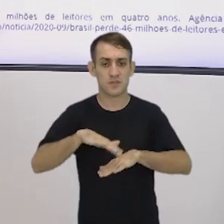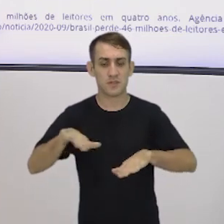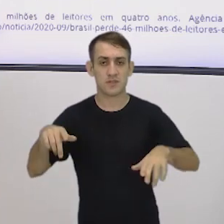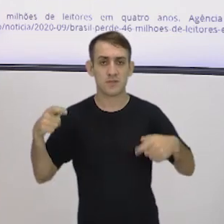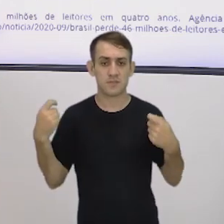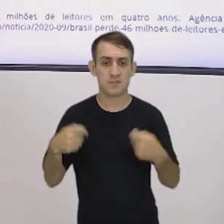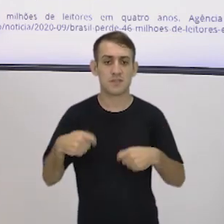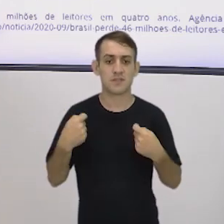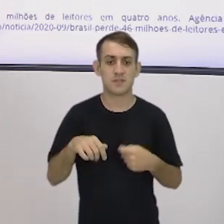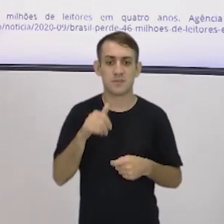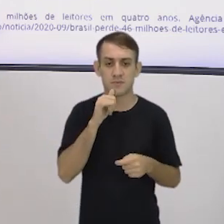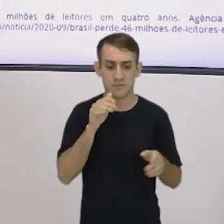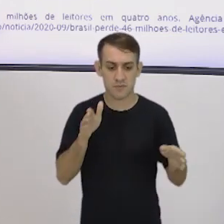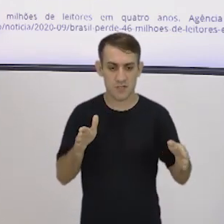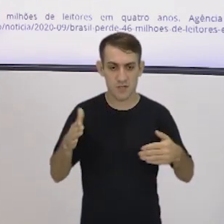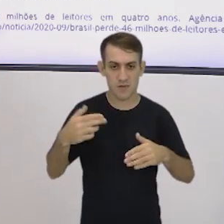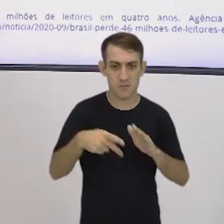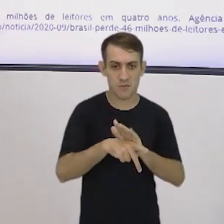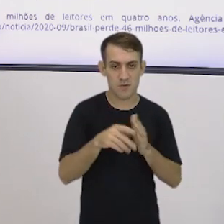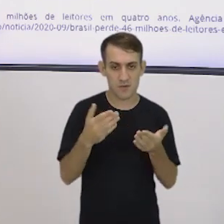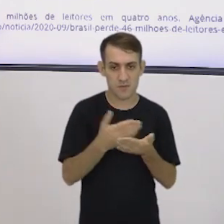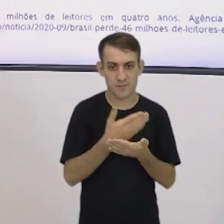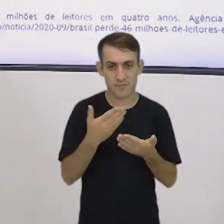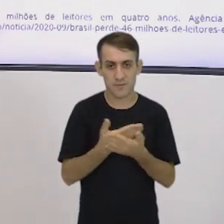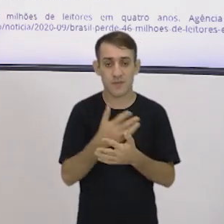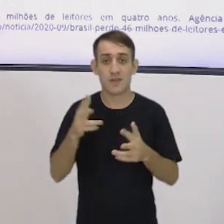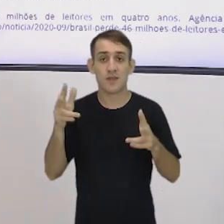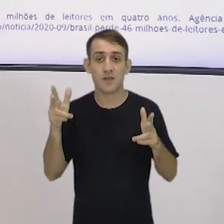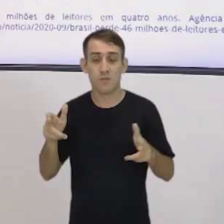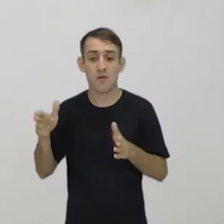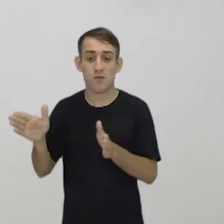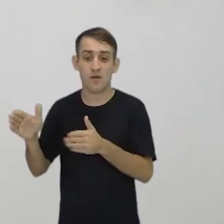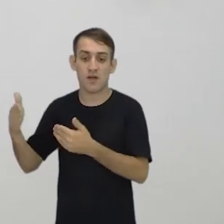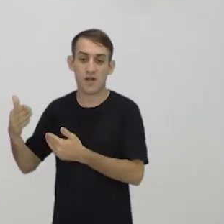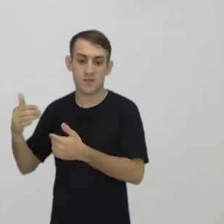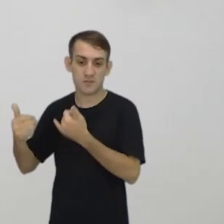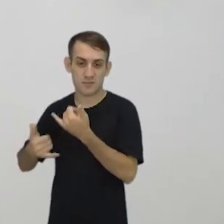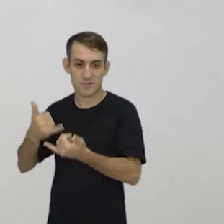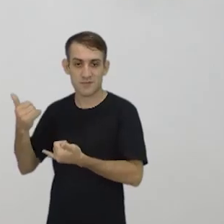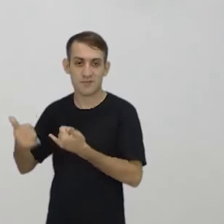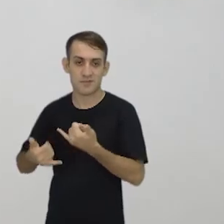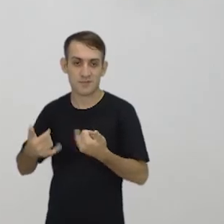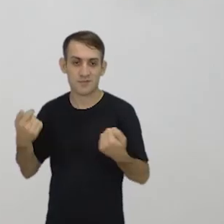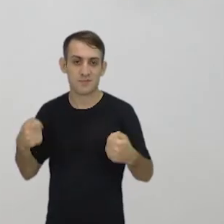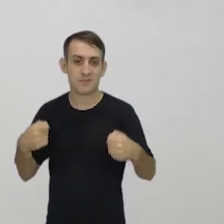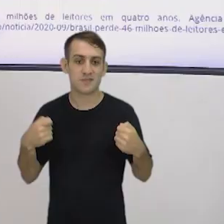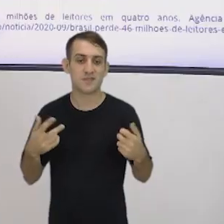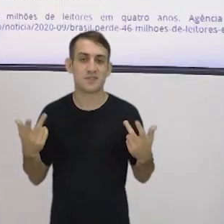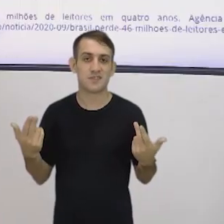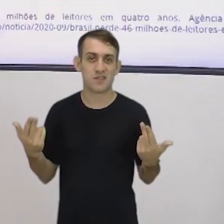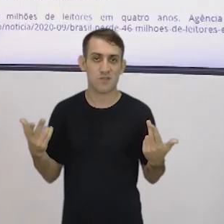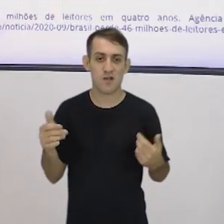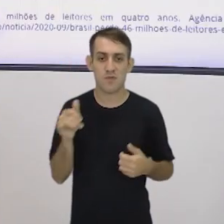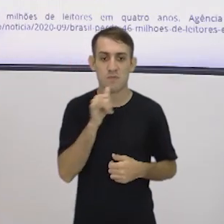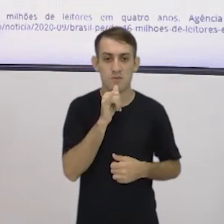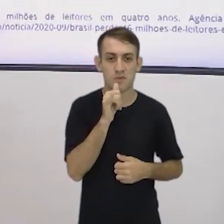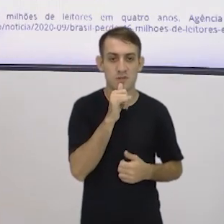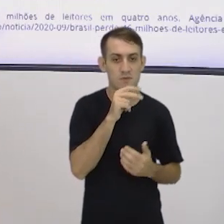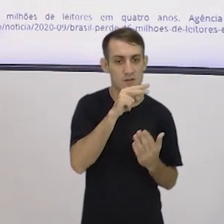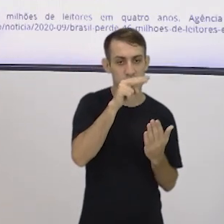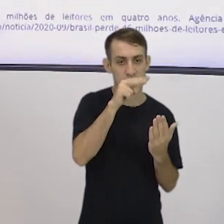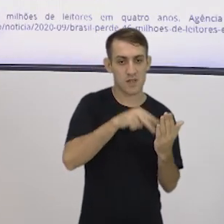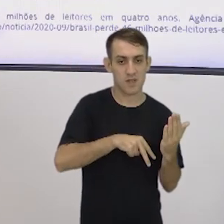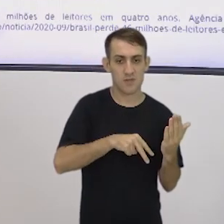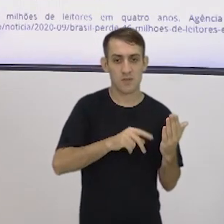ter caixas de livros, assim como elas têm caixas de brinquedos. Bem interessante essa sugestão. A leitura,